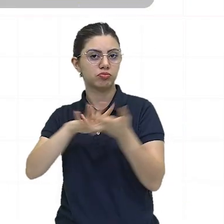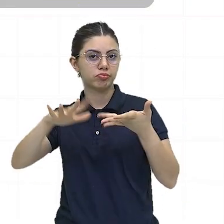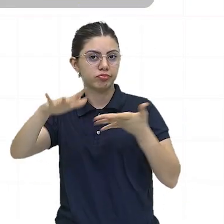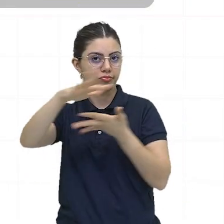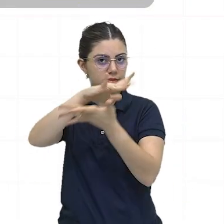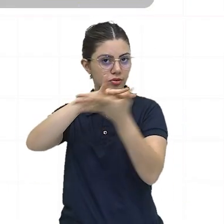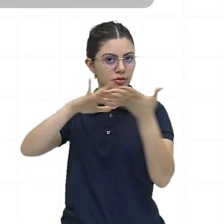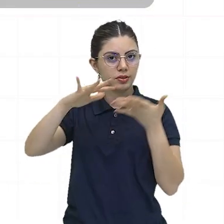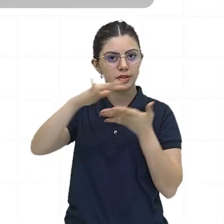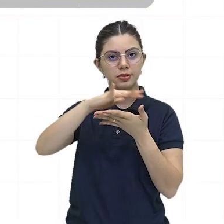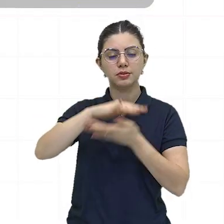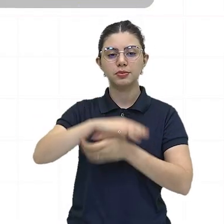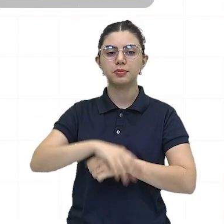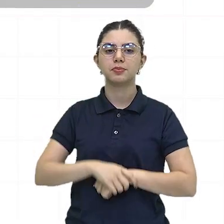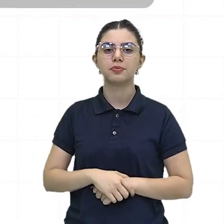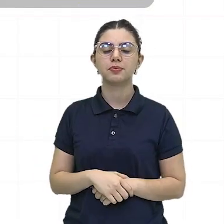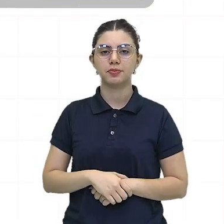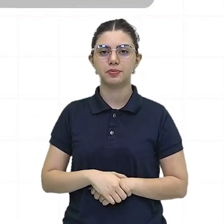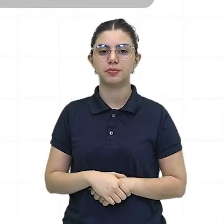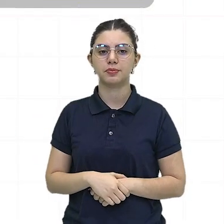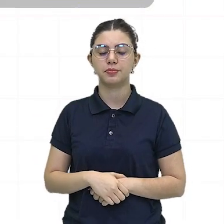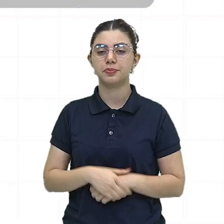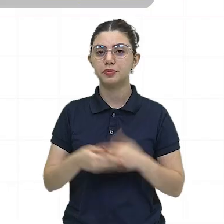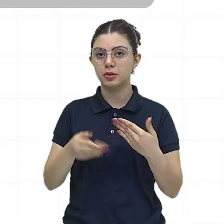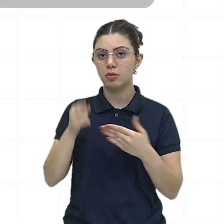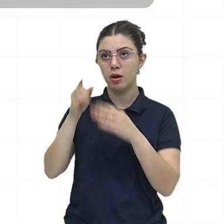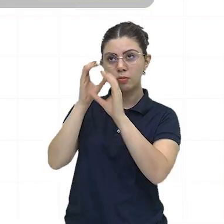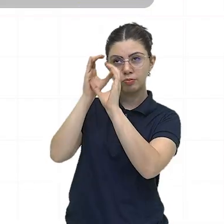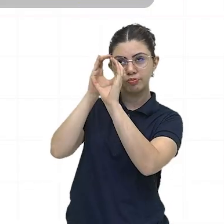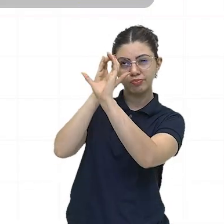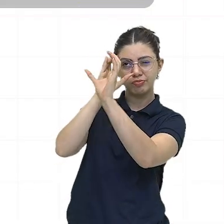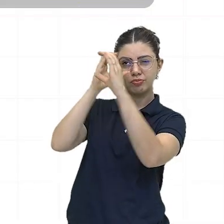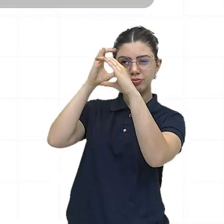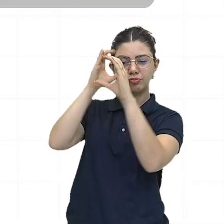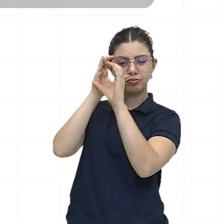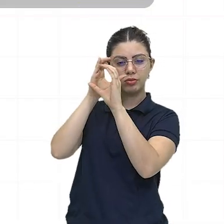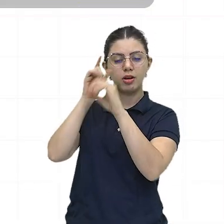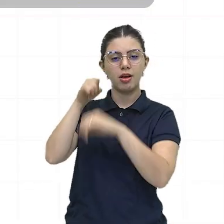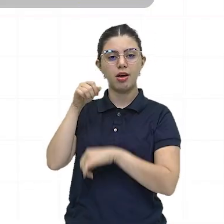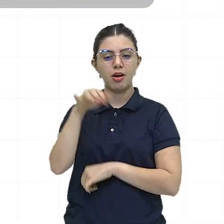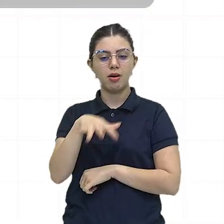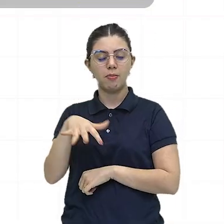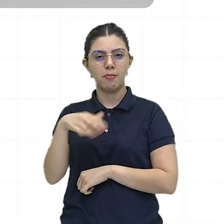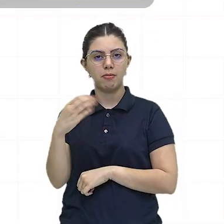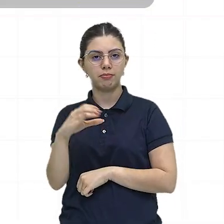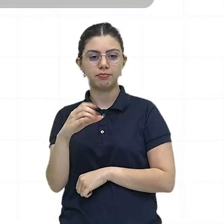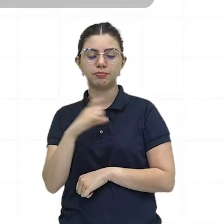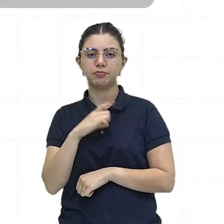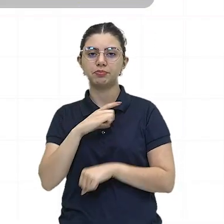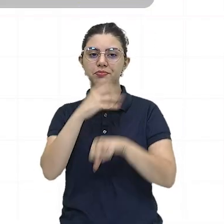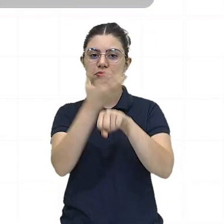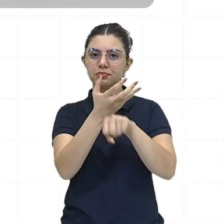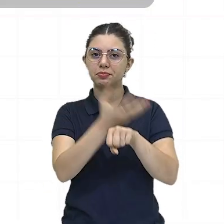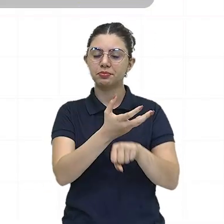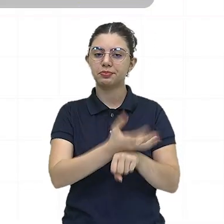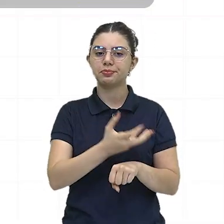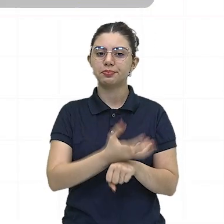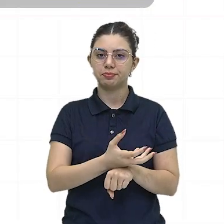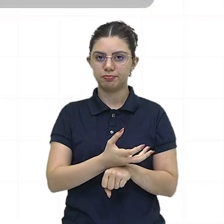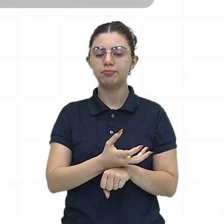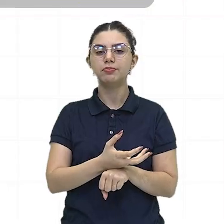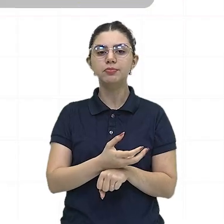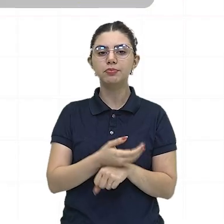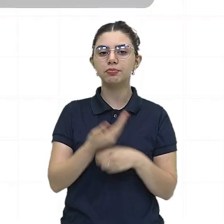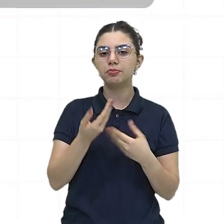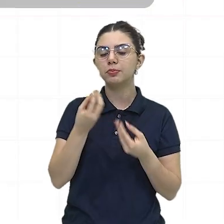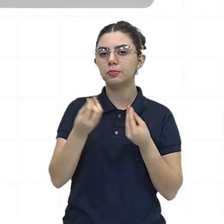todo. A astronomia ela é uma ciência multidisciplinar. Ela vai envolver a